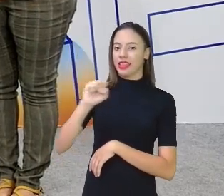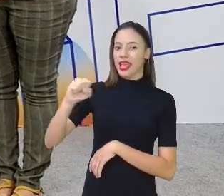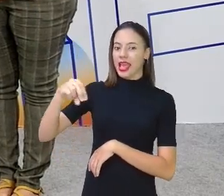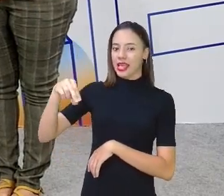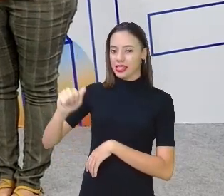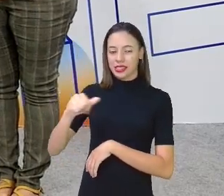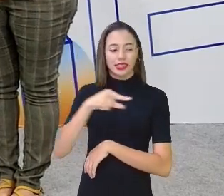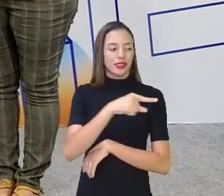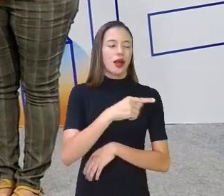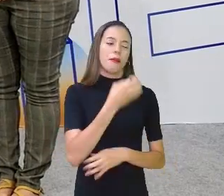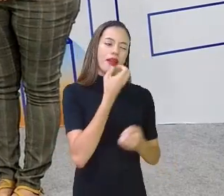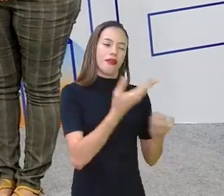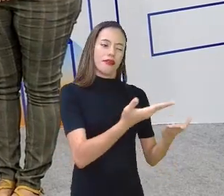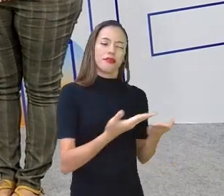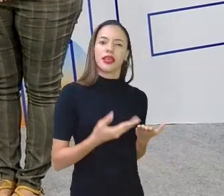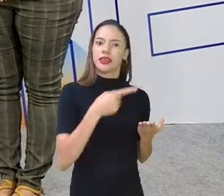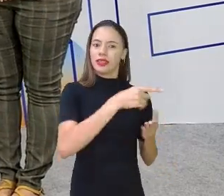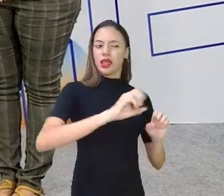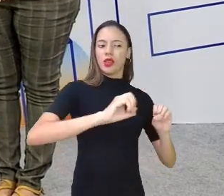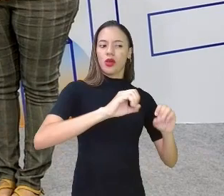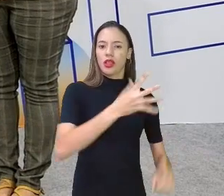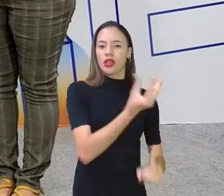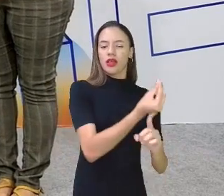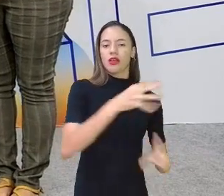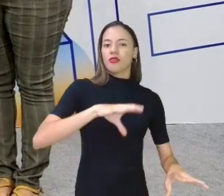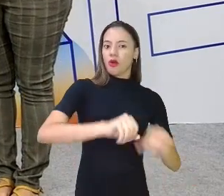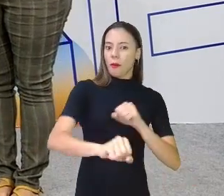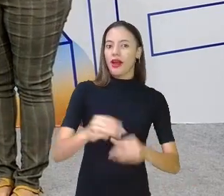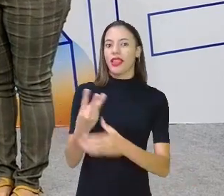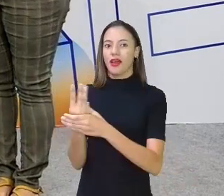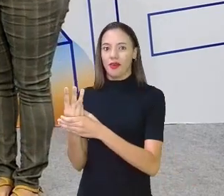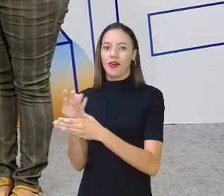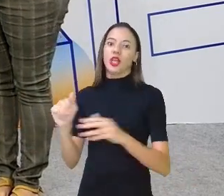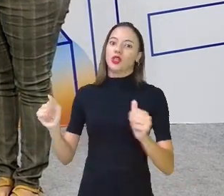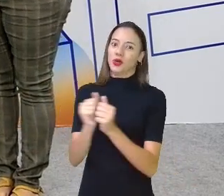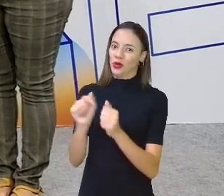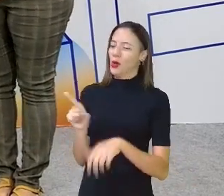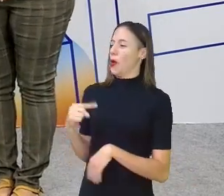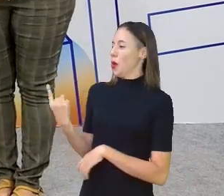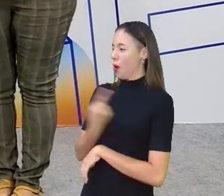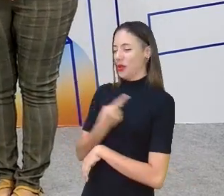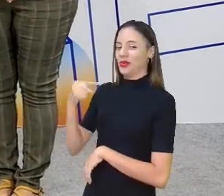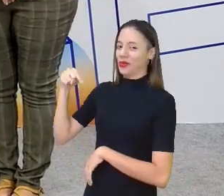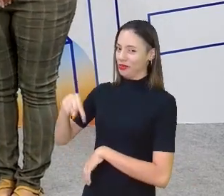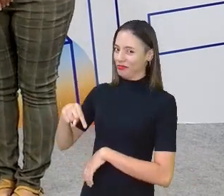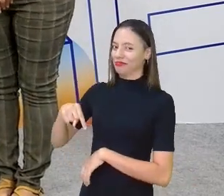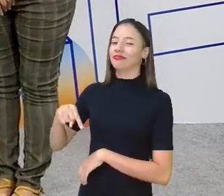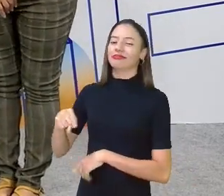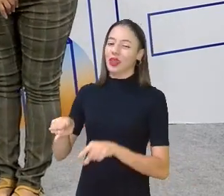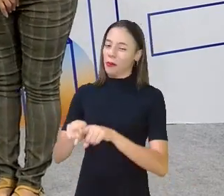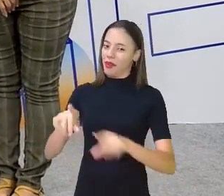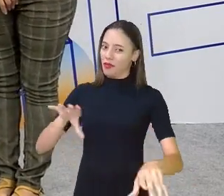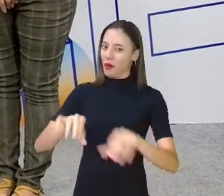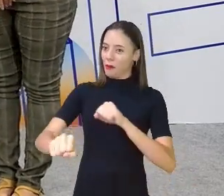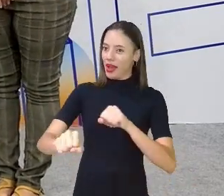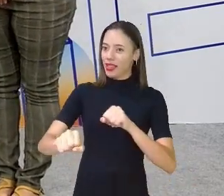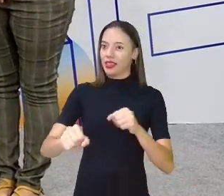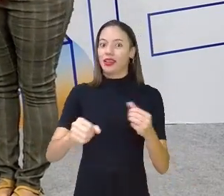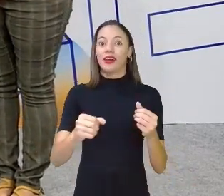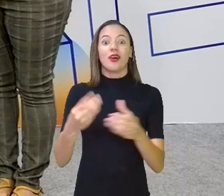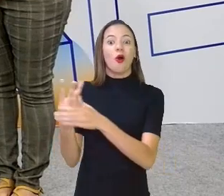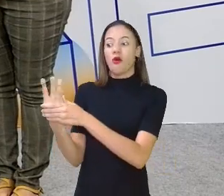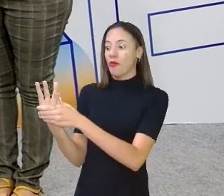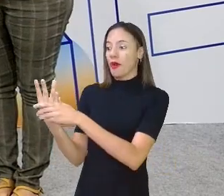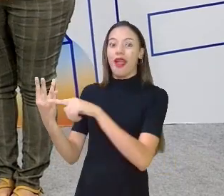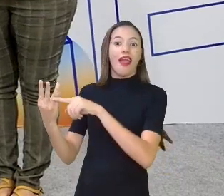Obrigada. Arte educadora aqui, formada na UFPE, junto com a gente aqui. Da UFPE para o